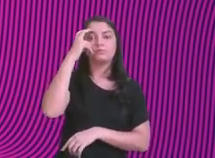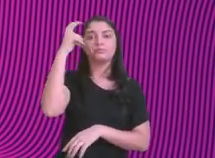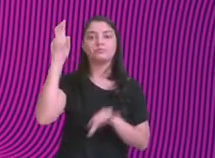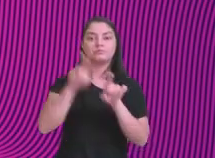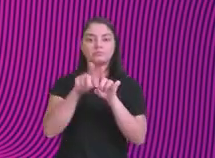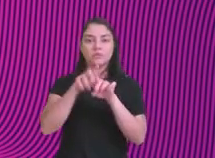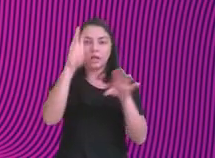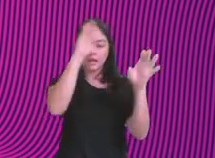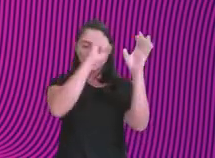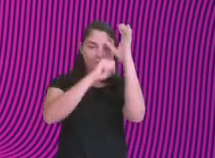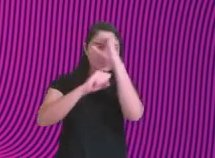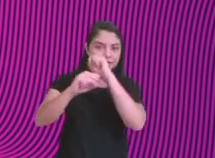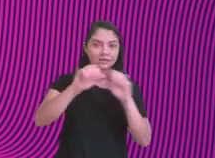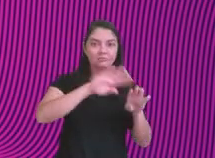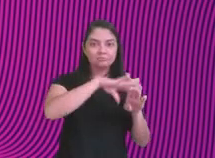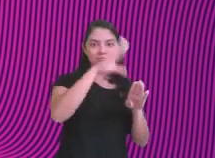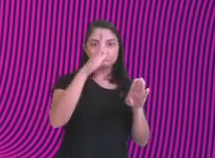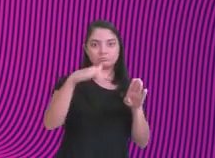aprendizado e poder